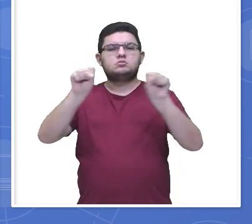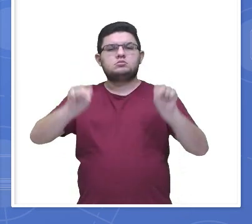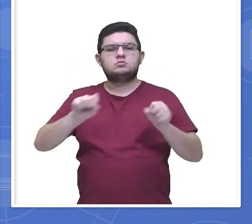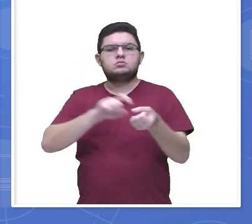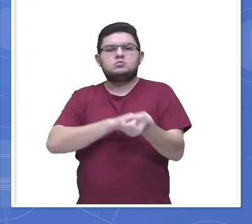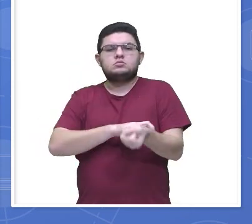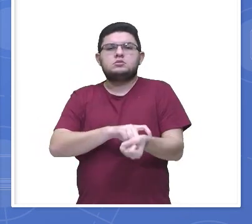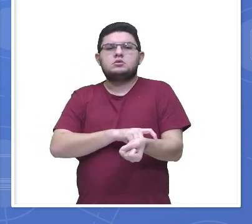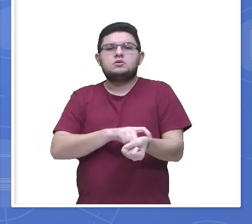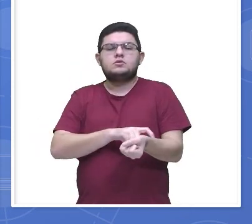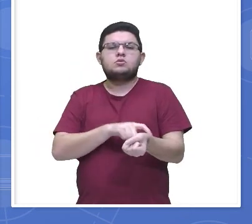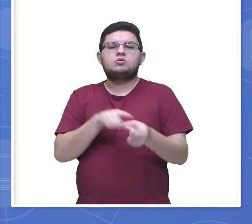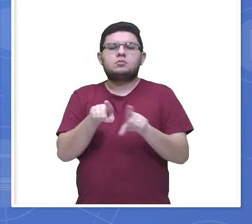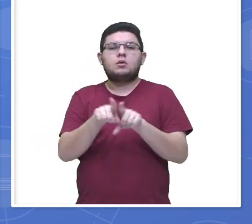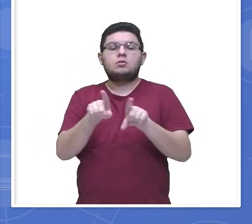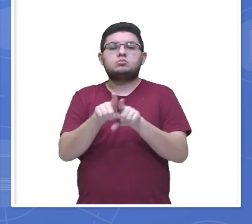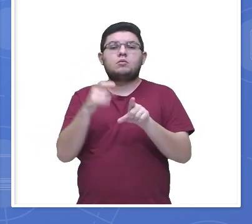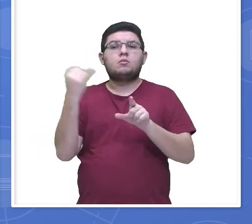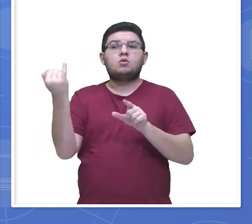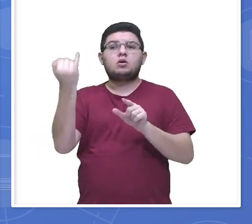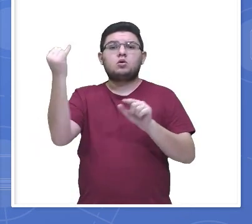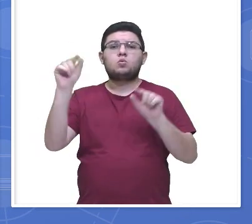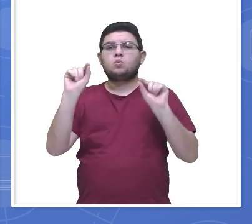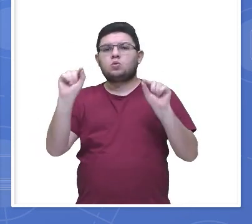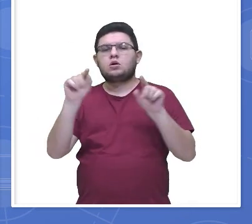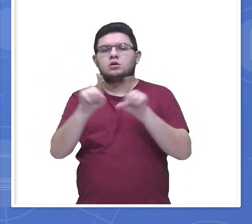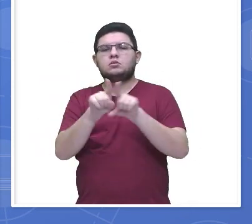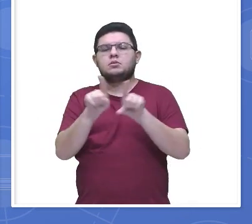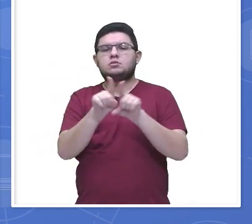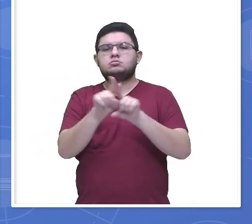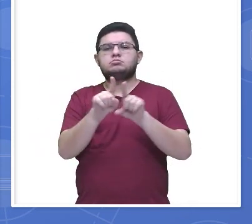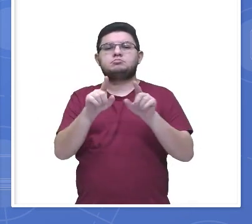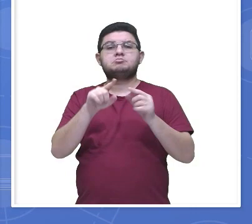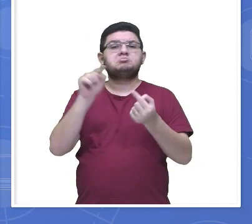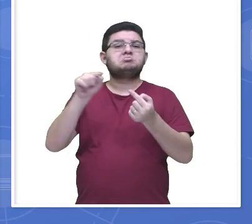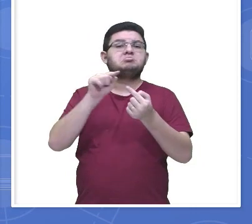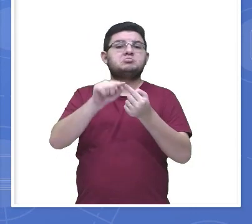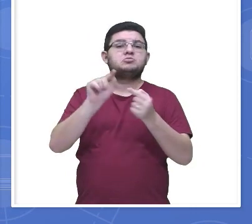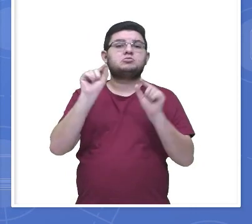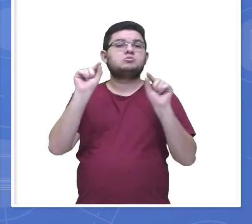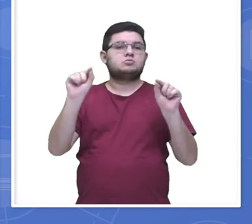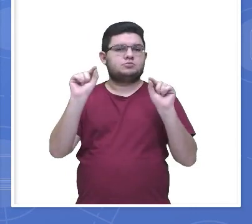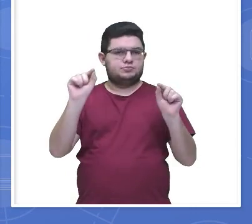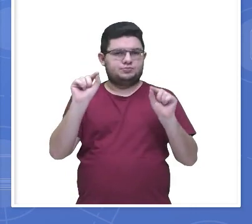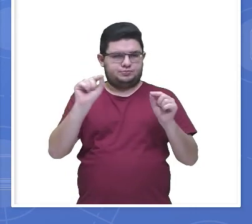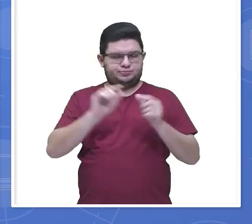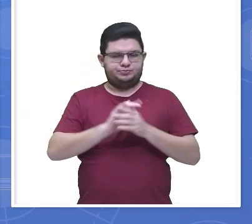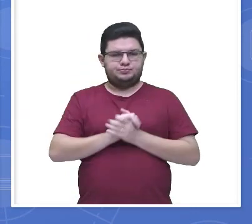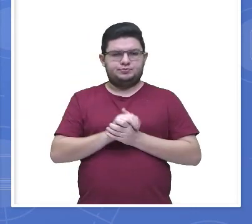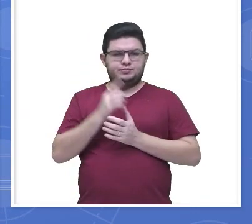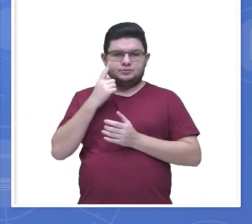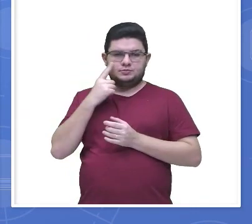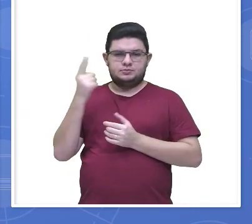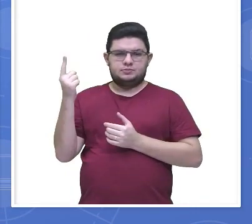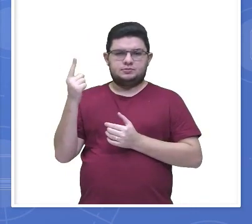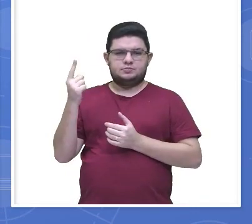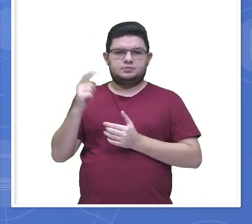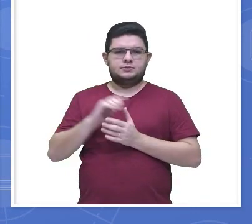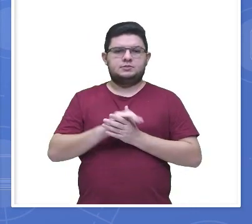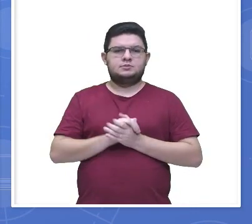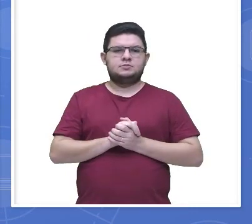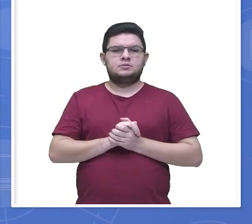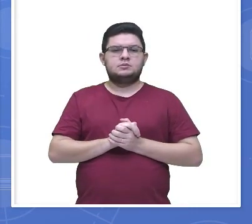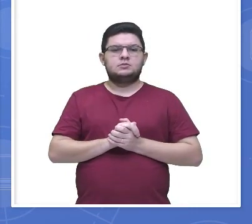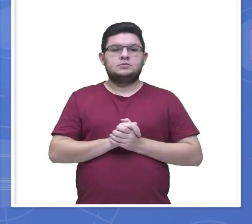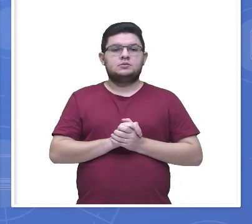nervoso, qual é a sua importância e a sua função aí para o desenvolvimento do nosso organismo. Vamos ver aí a nossa próxima imagem. Então, olha